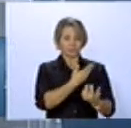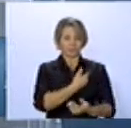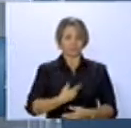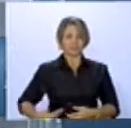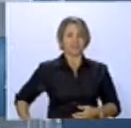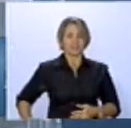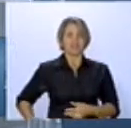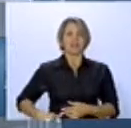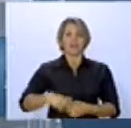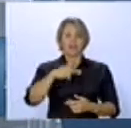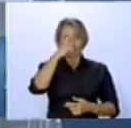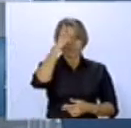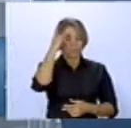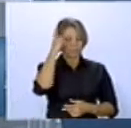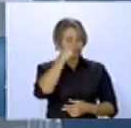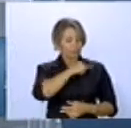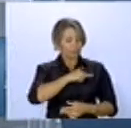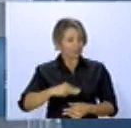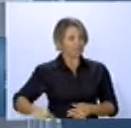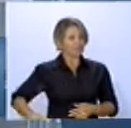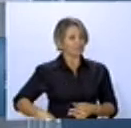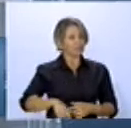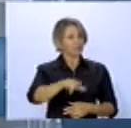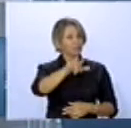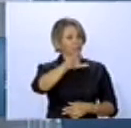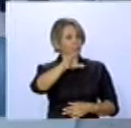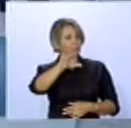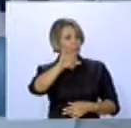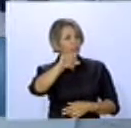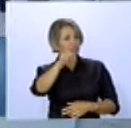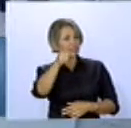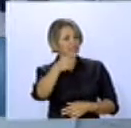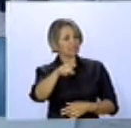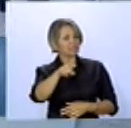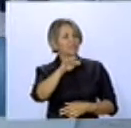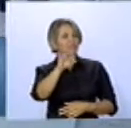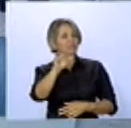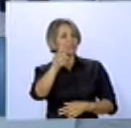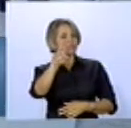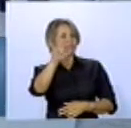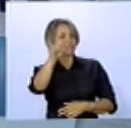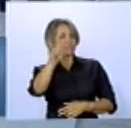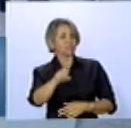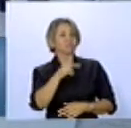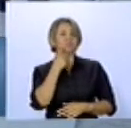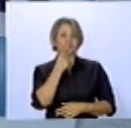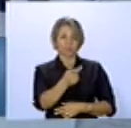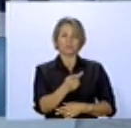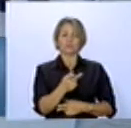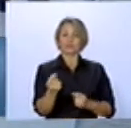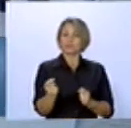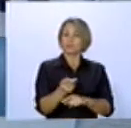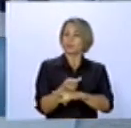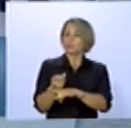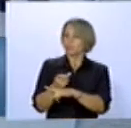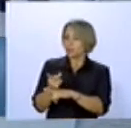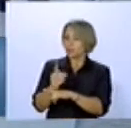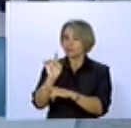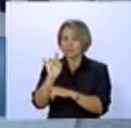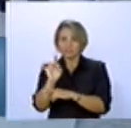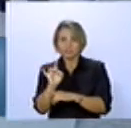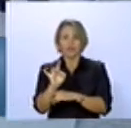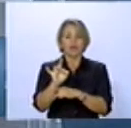Ministro Luiz fux sabe a mente deixou claro que o que se busca nessa audiência não é colher